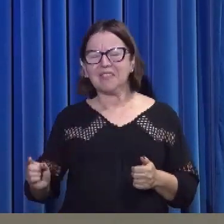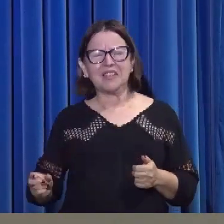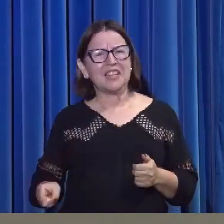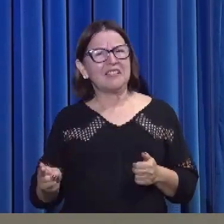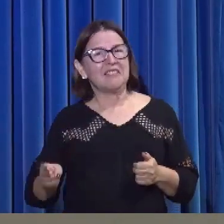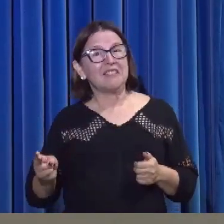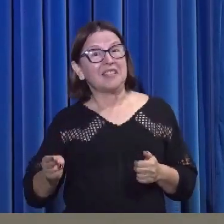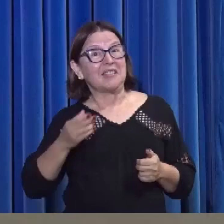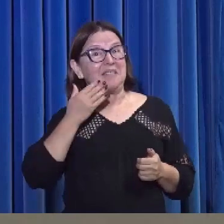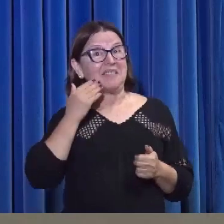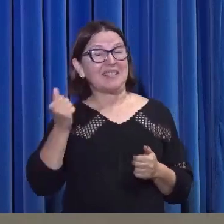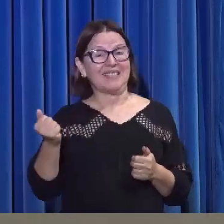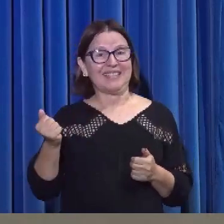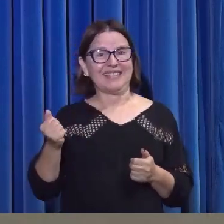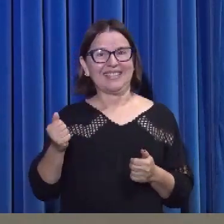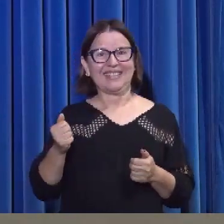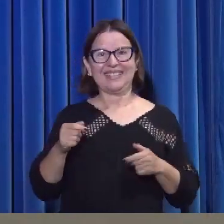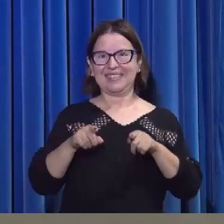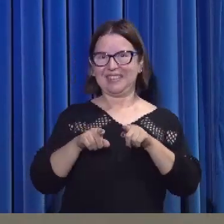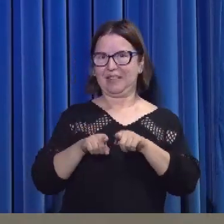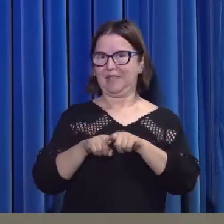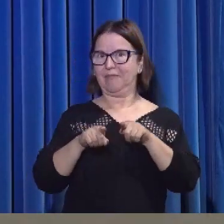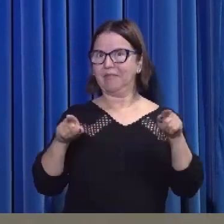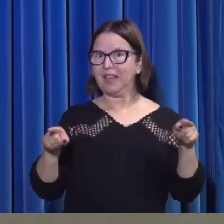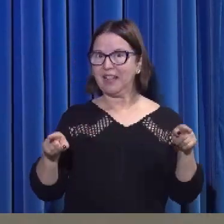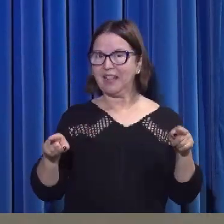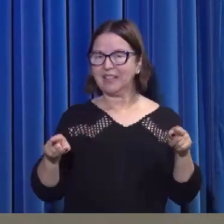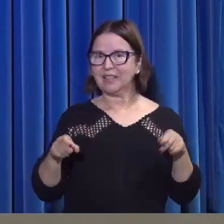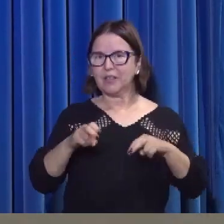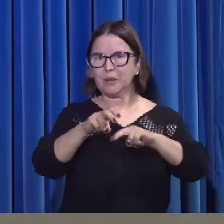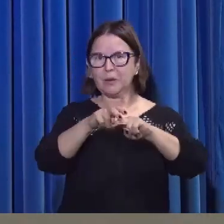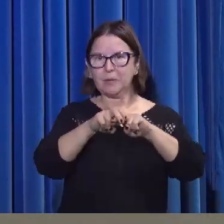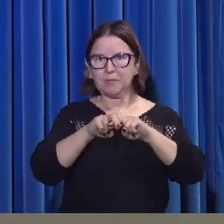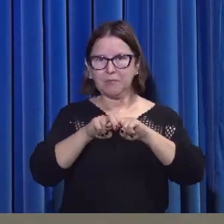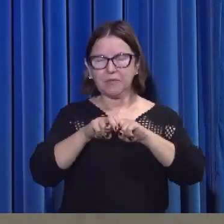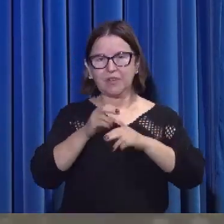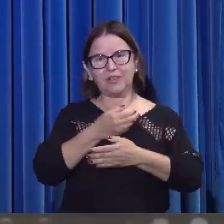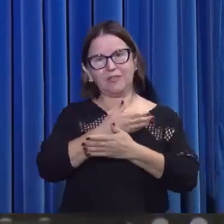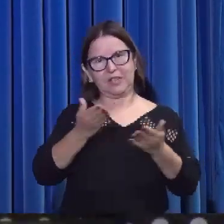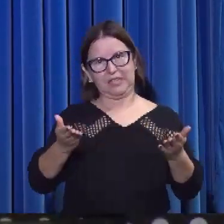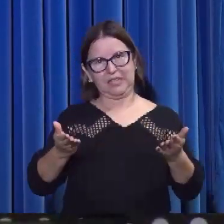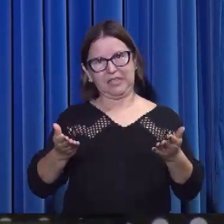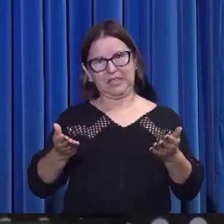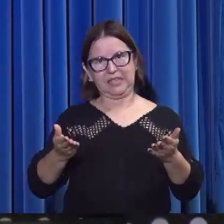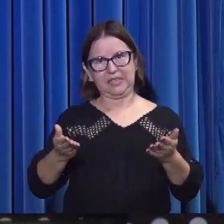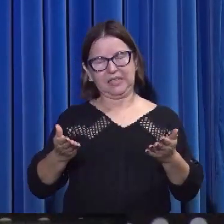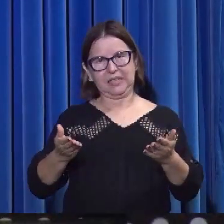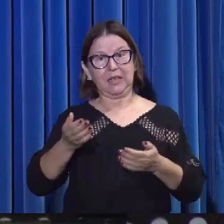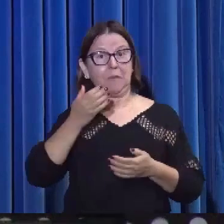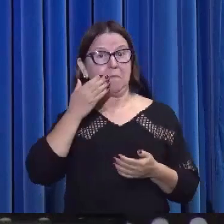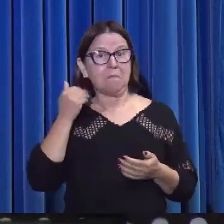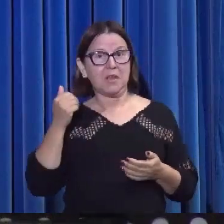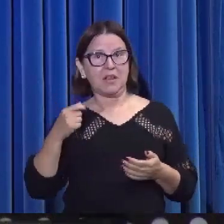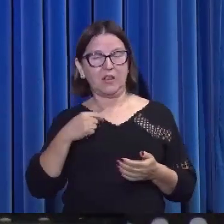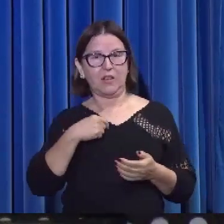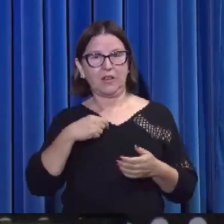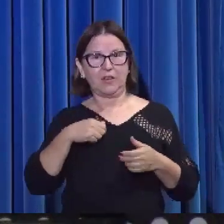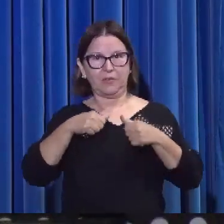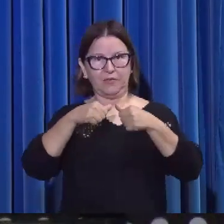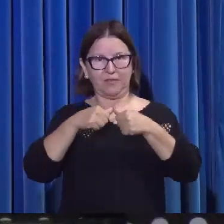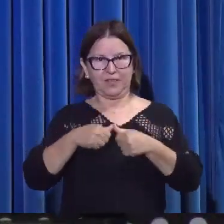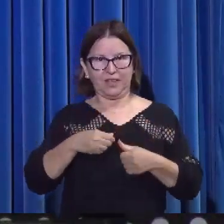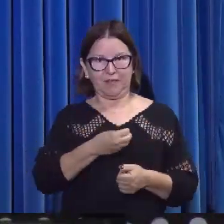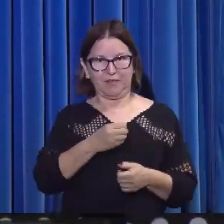incomparavelmente melhor. Mas, por vossa causa, é mais necessário permanecer na